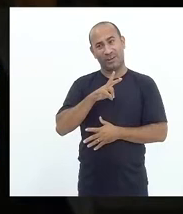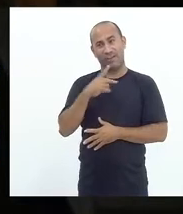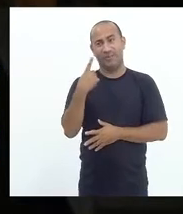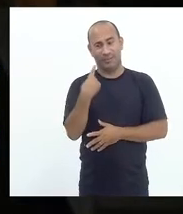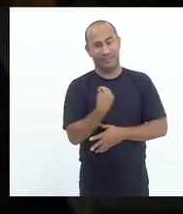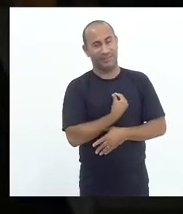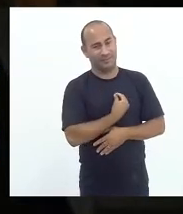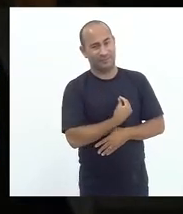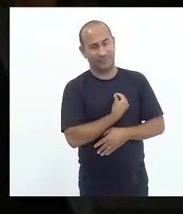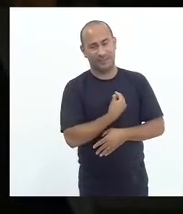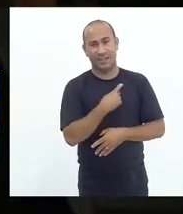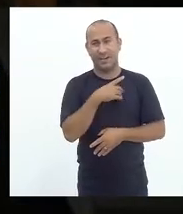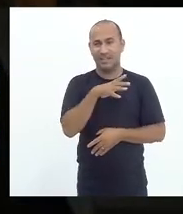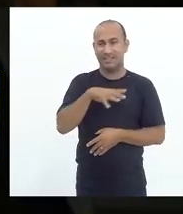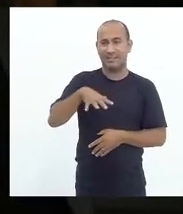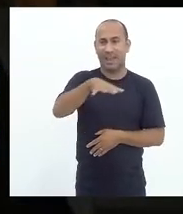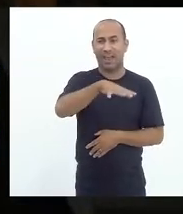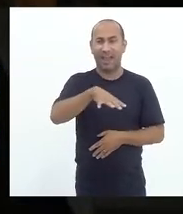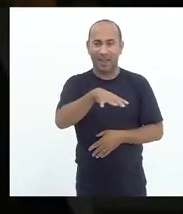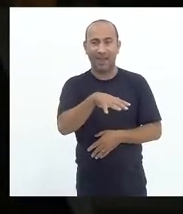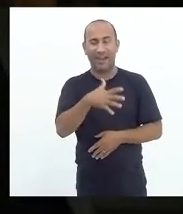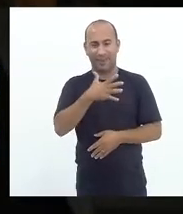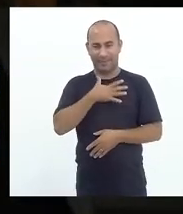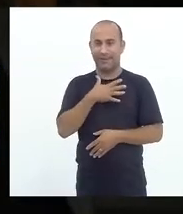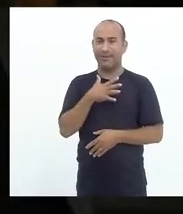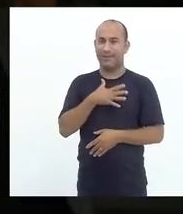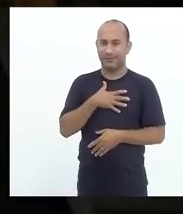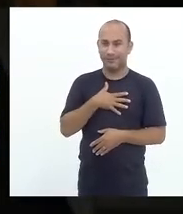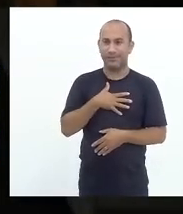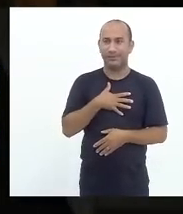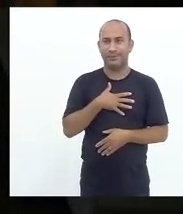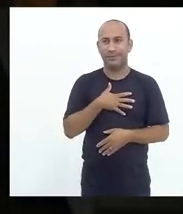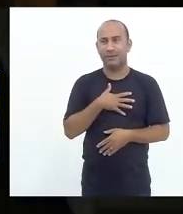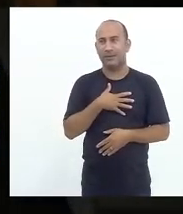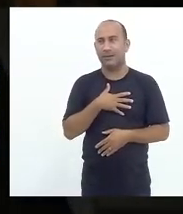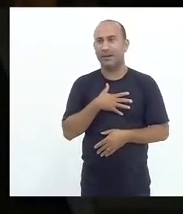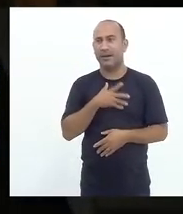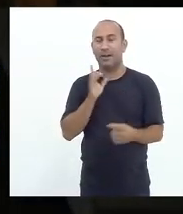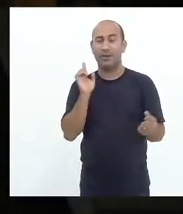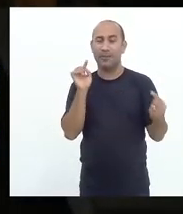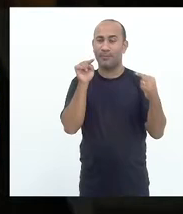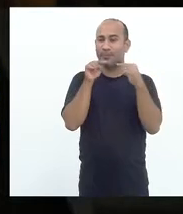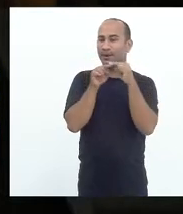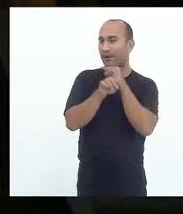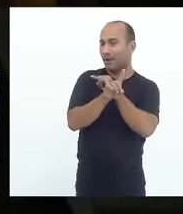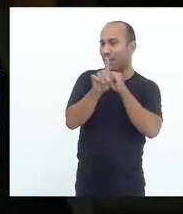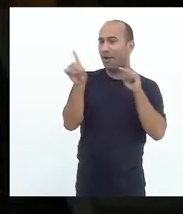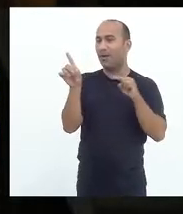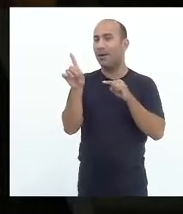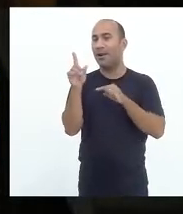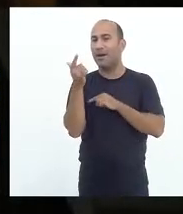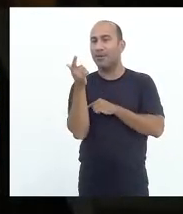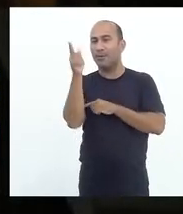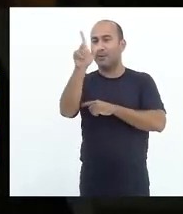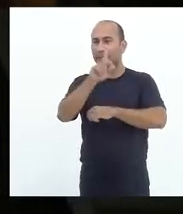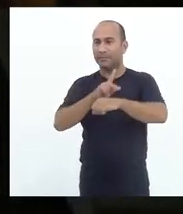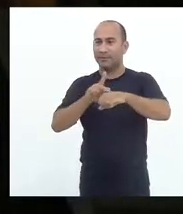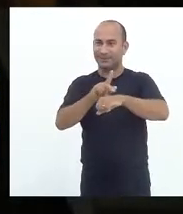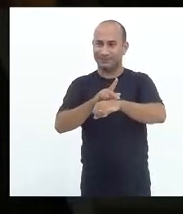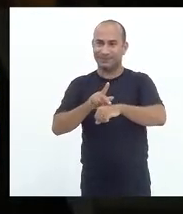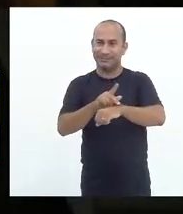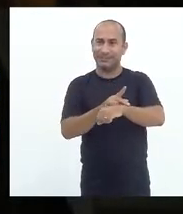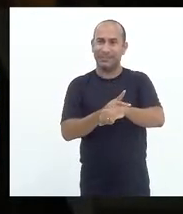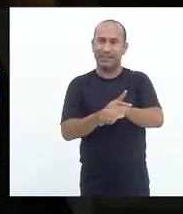área, eu sou russo, não combinaram com os russos. Se não começaram com o russo,